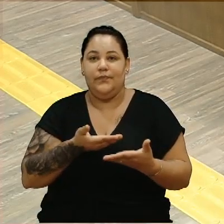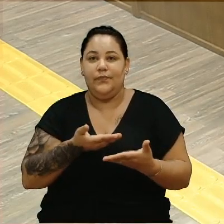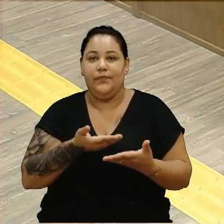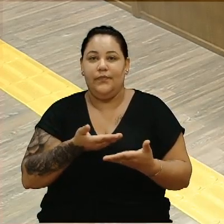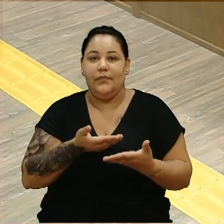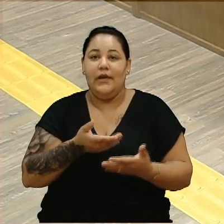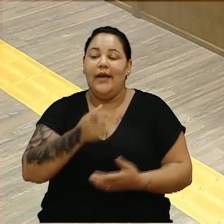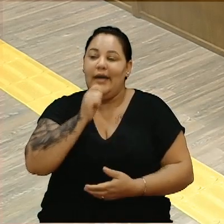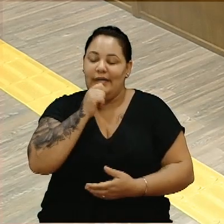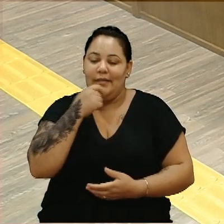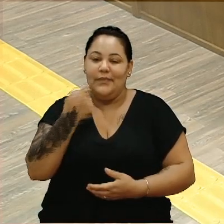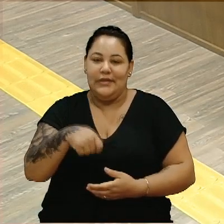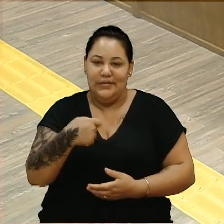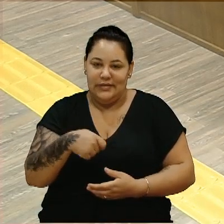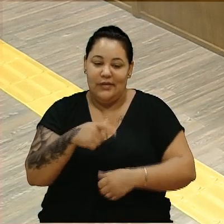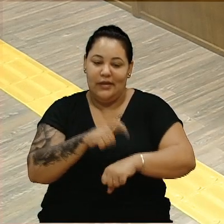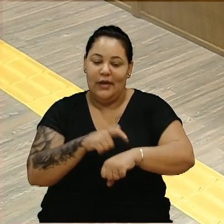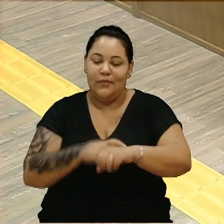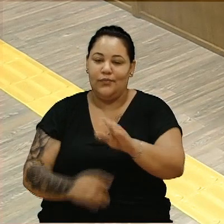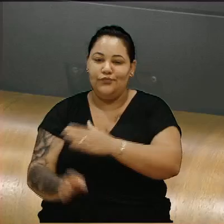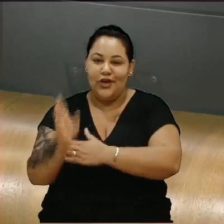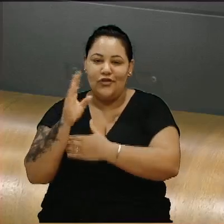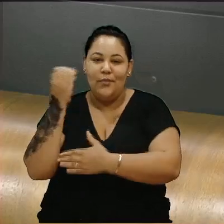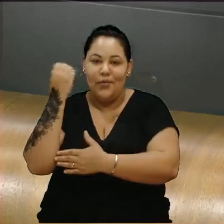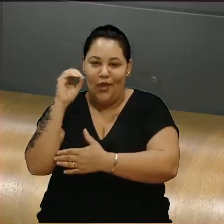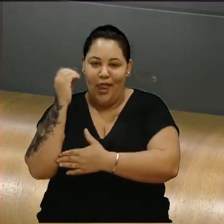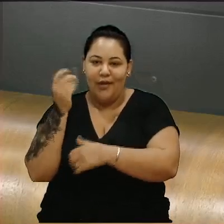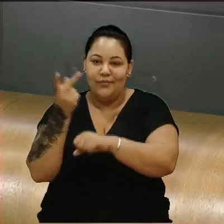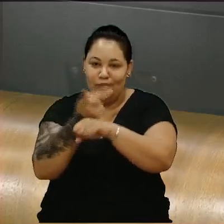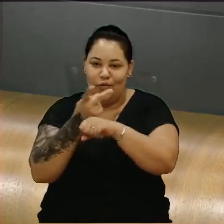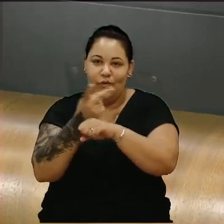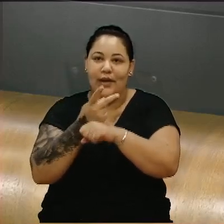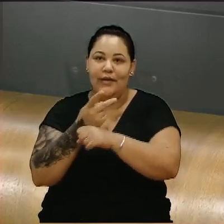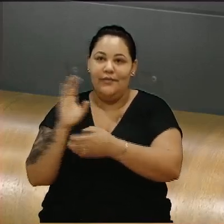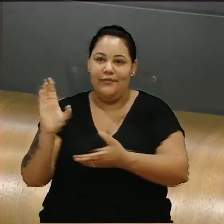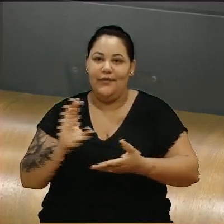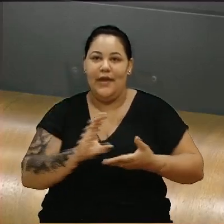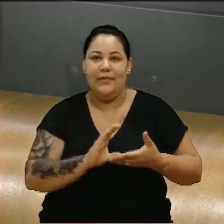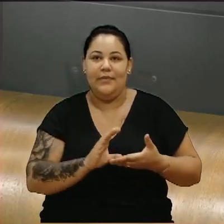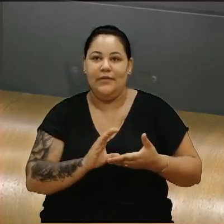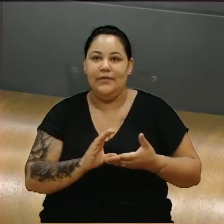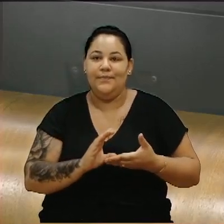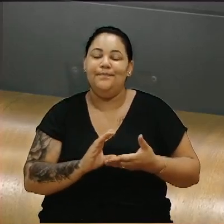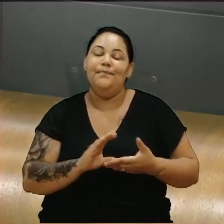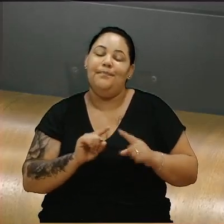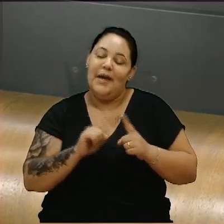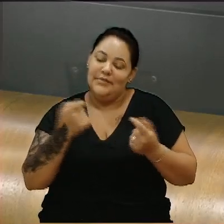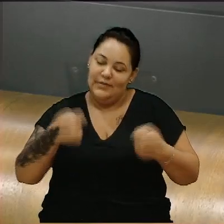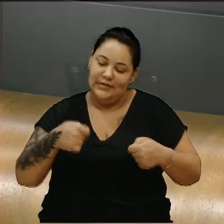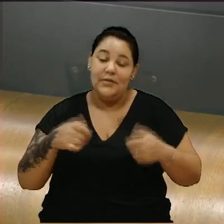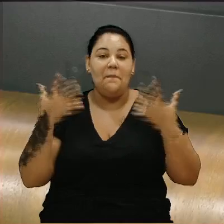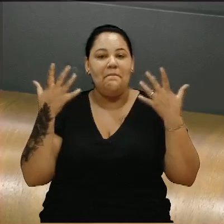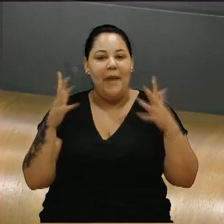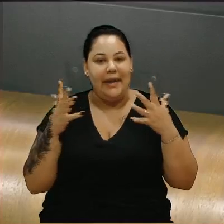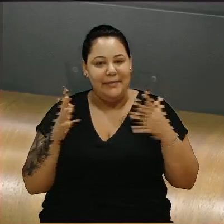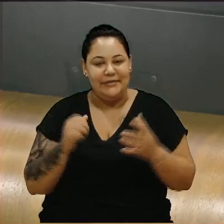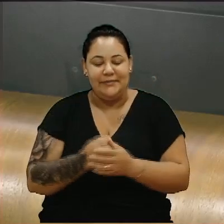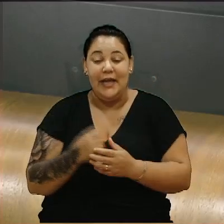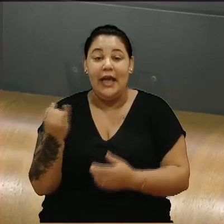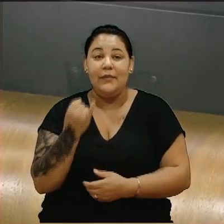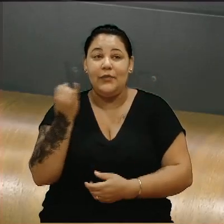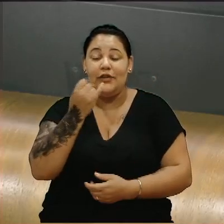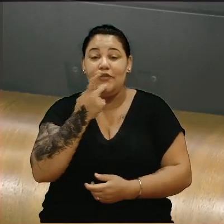despender o tempo aí a Porto Alegre e atrás de recursos, mas é mais que necessário, então por isso lhe parabenizo por essa pauta. Importante